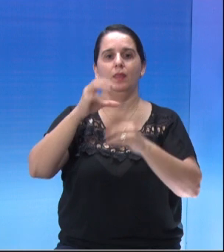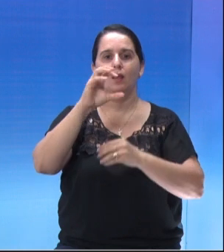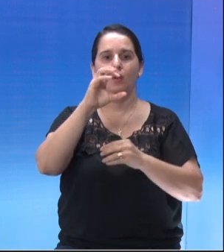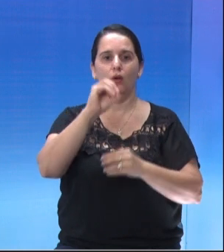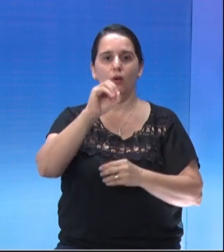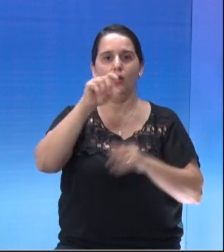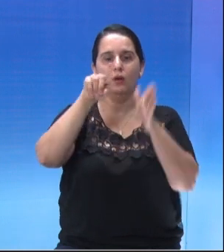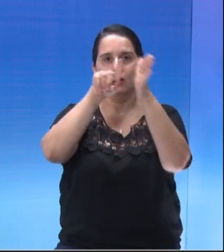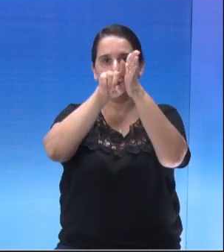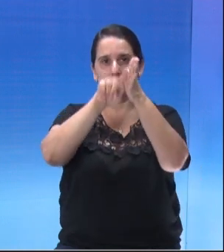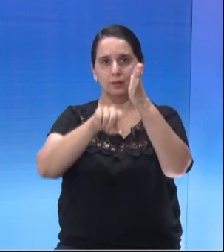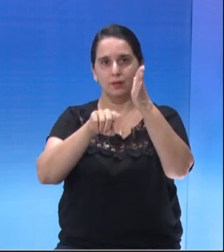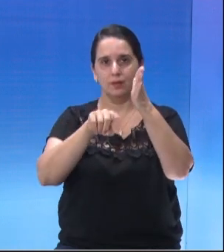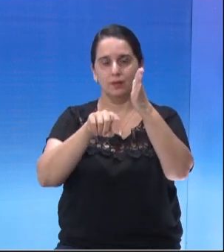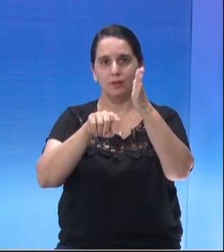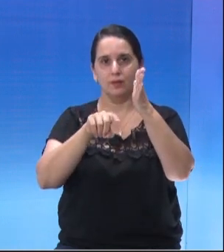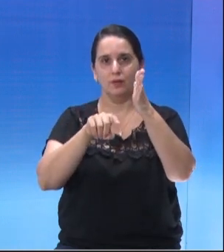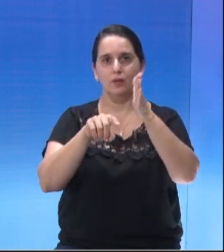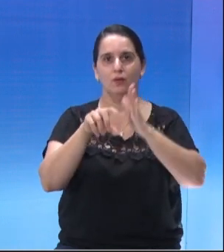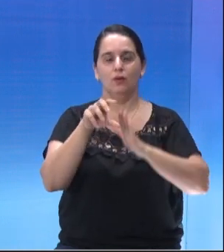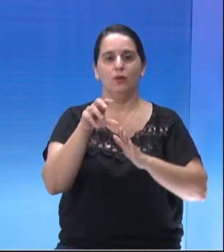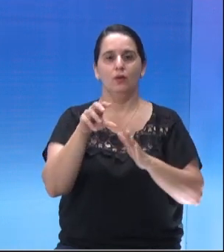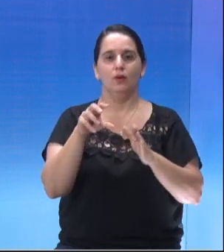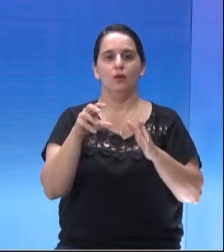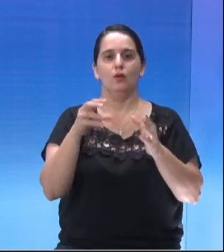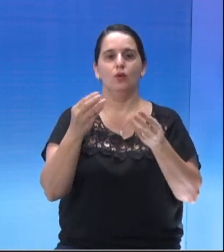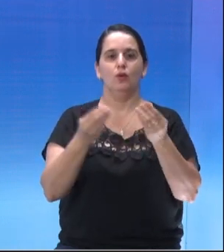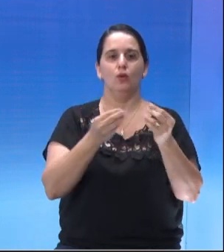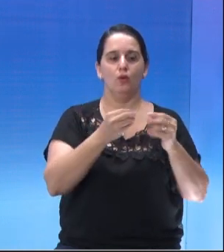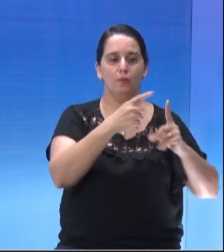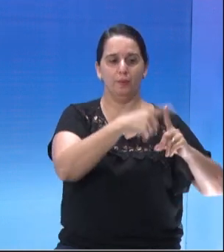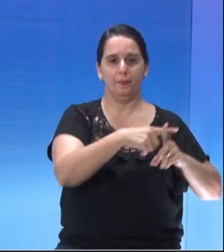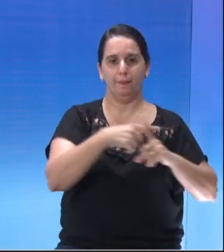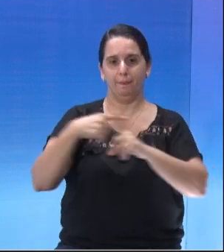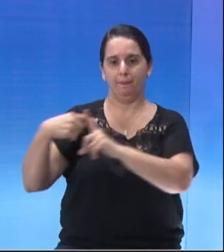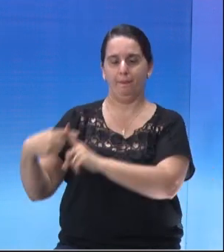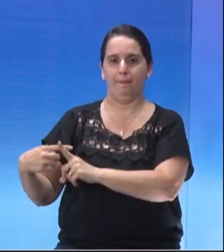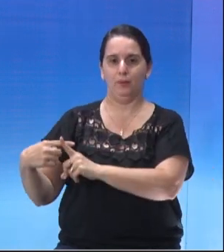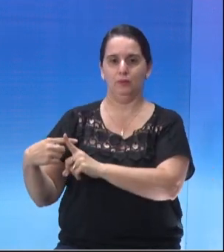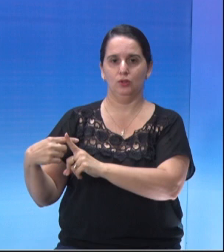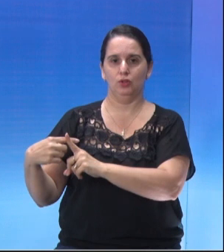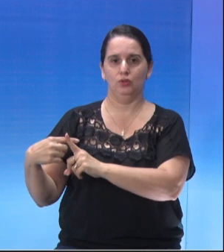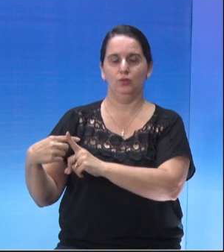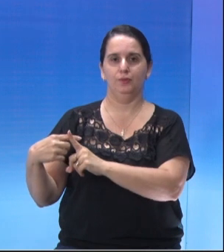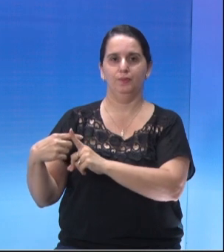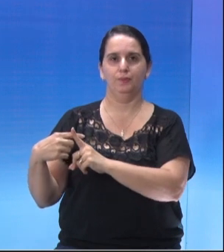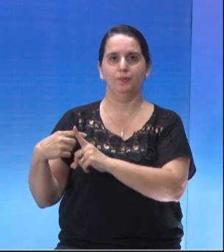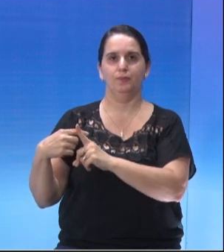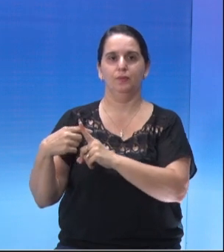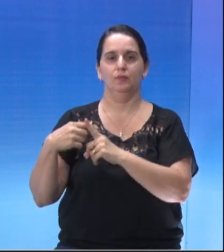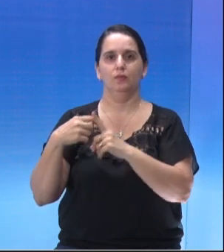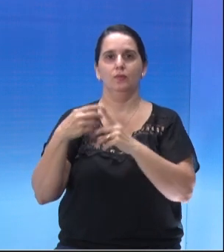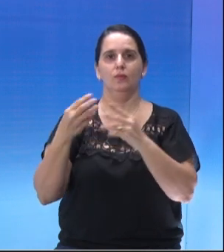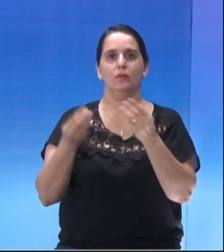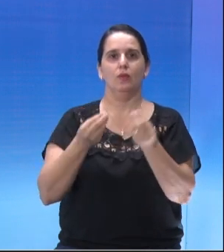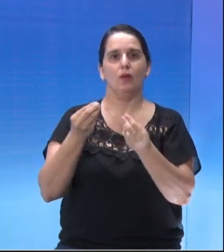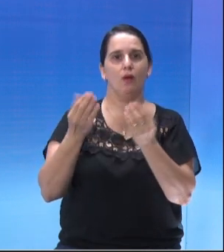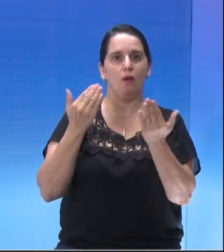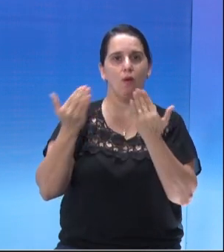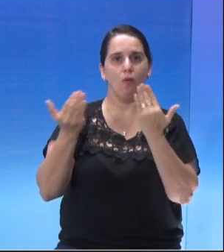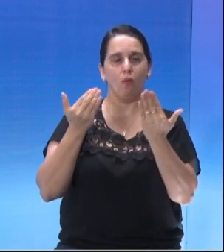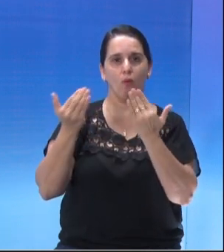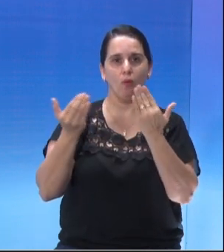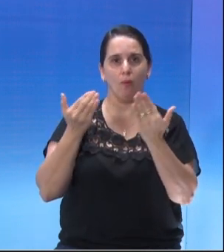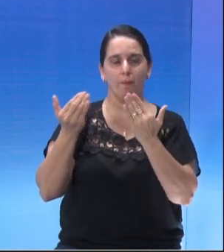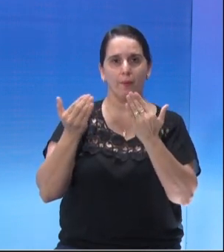negativa. Os hidrogênios, por sua vez, adquirem uma carga parcial positiva.